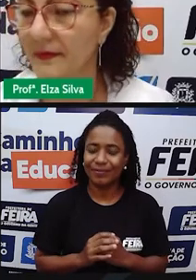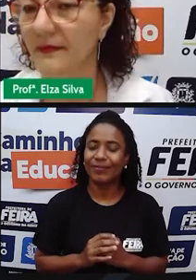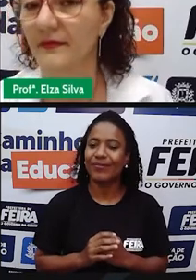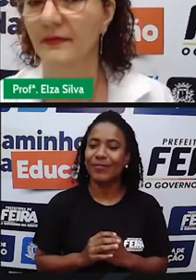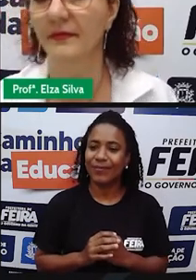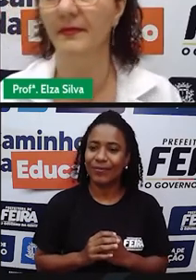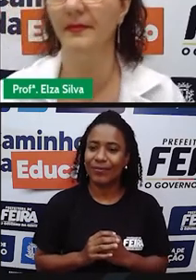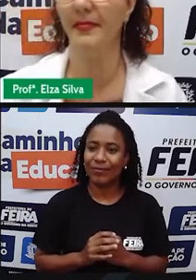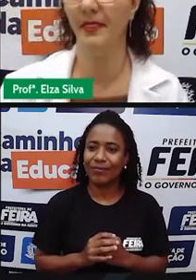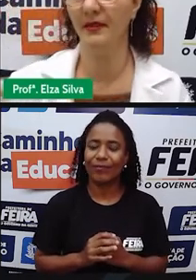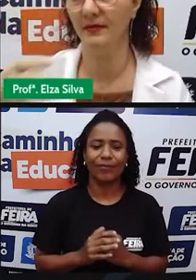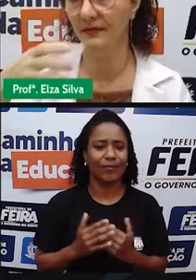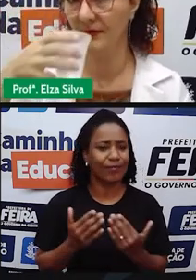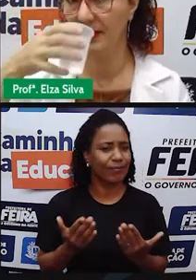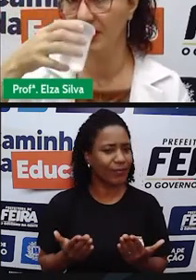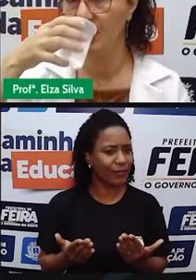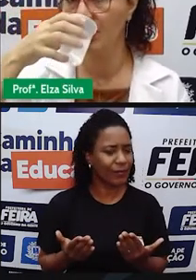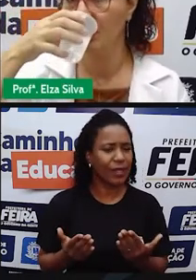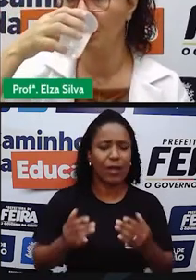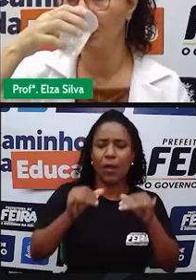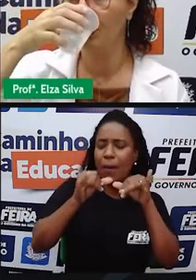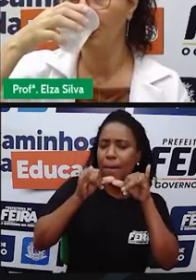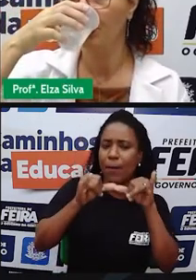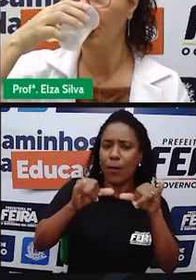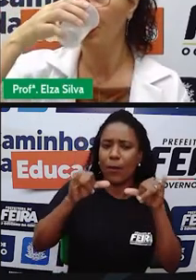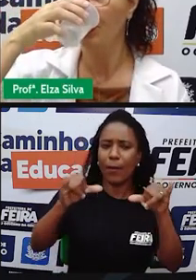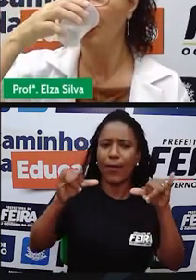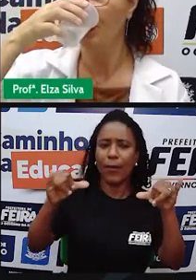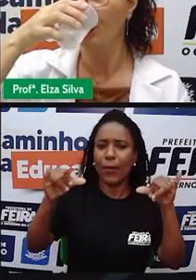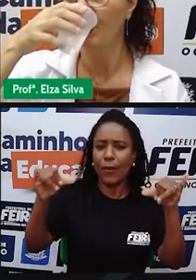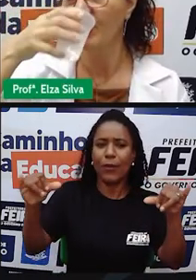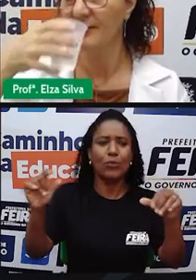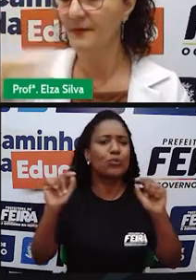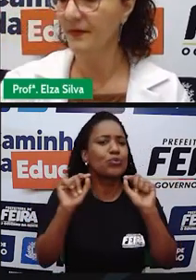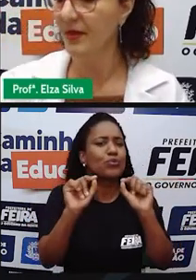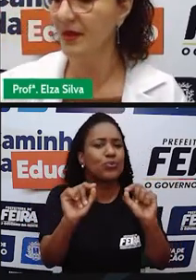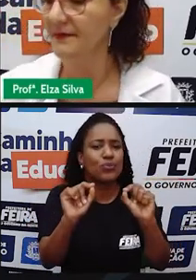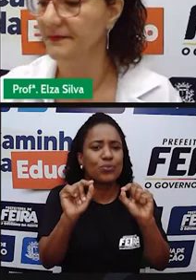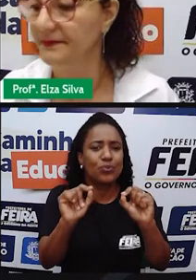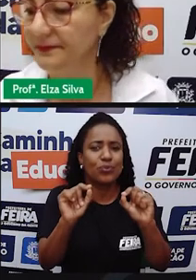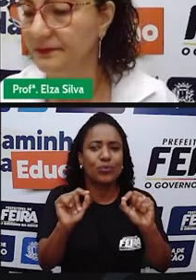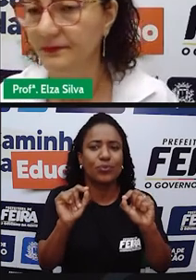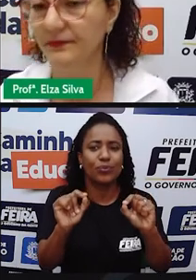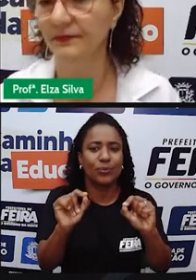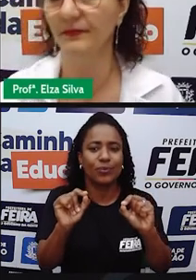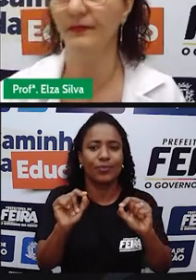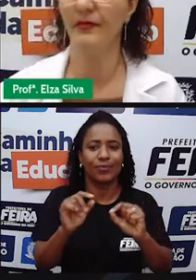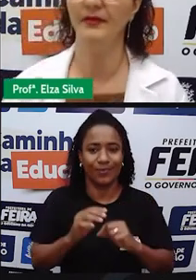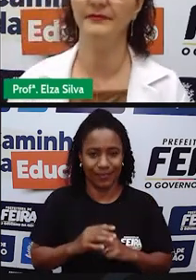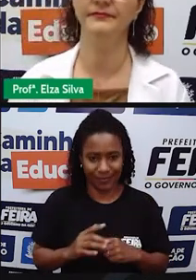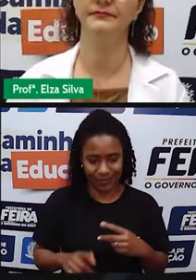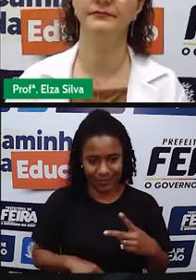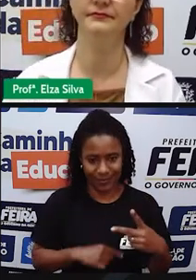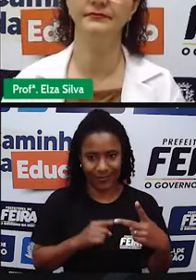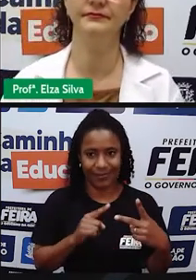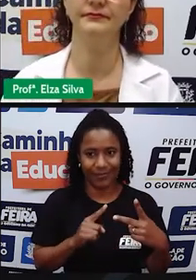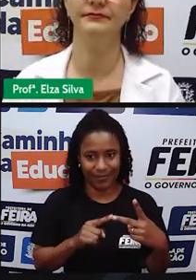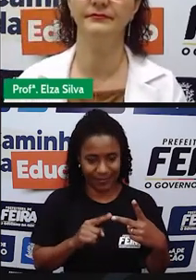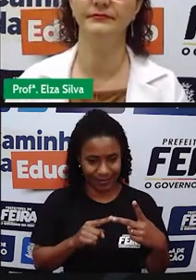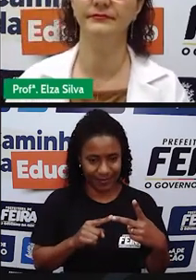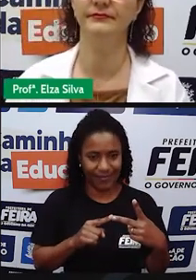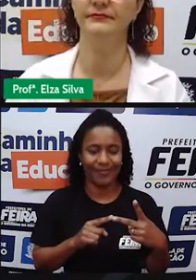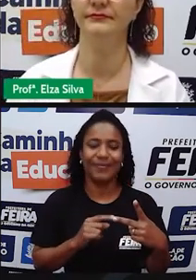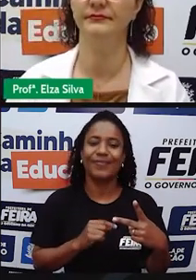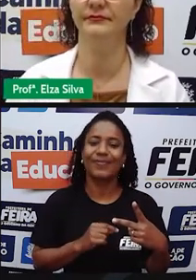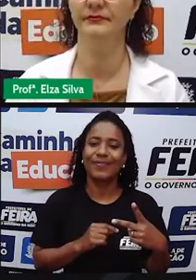é uma propaganda? And the second question is: What